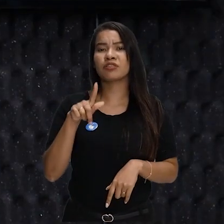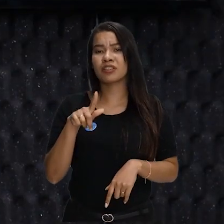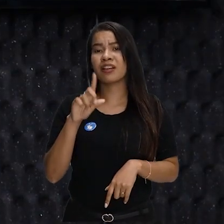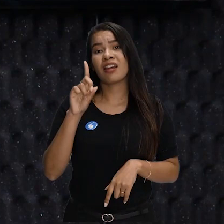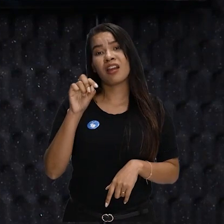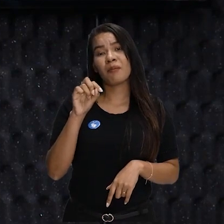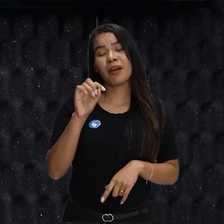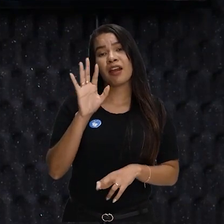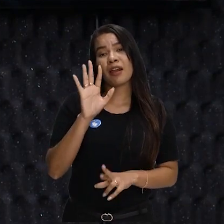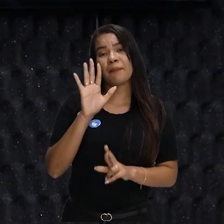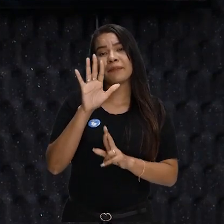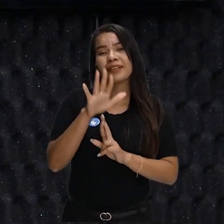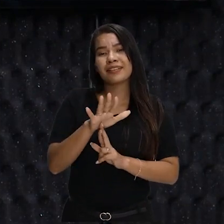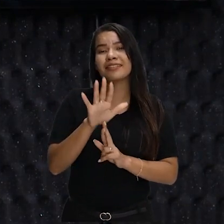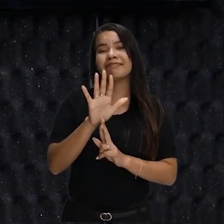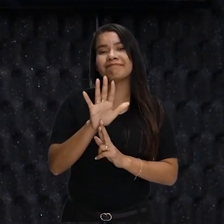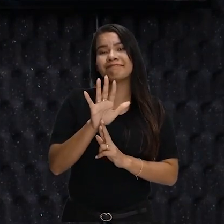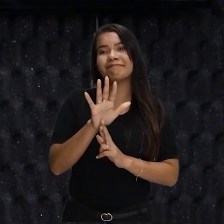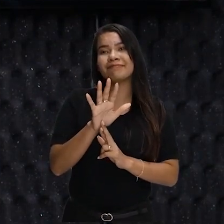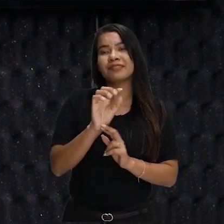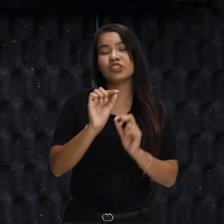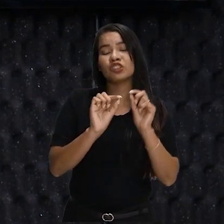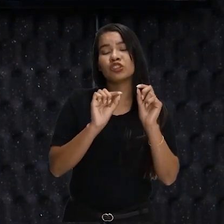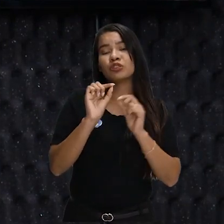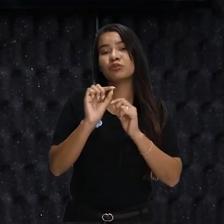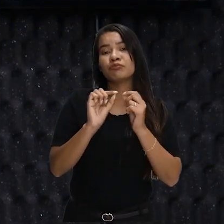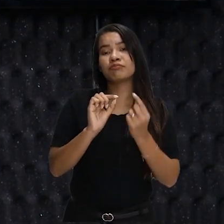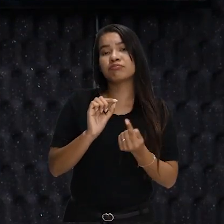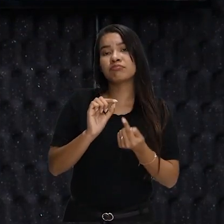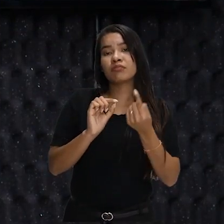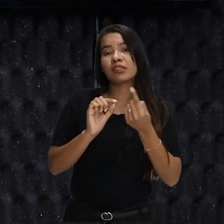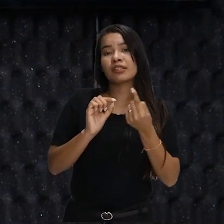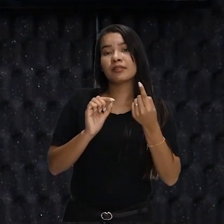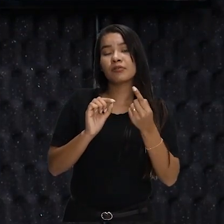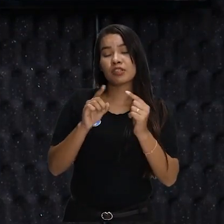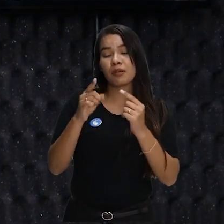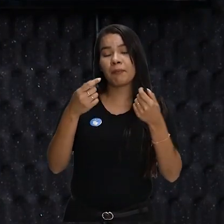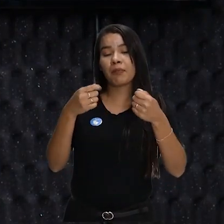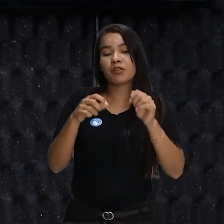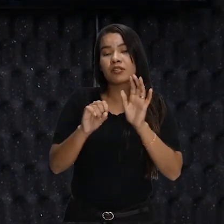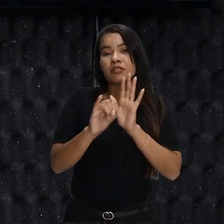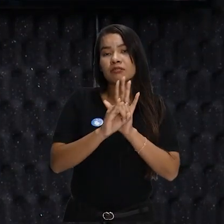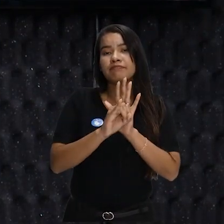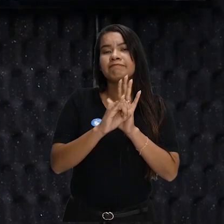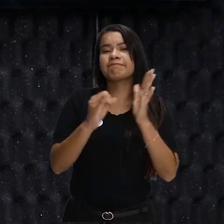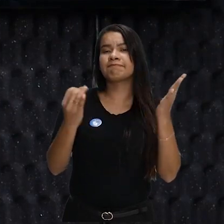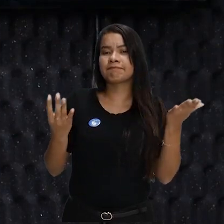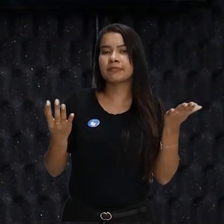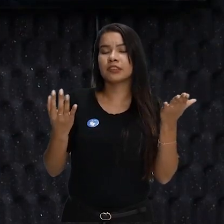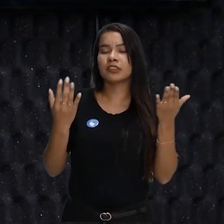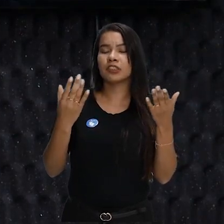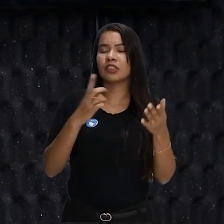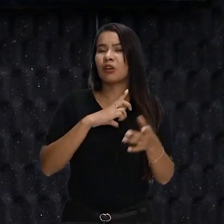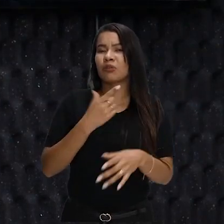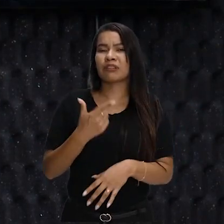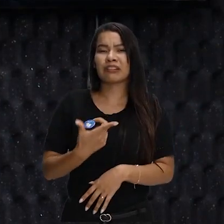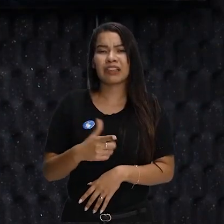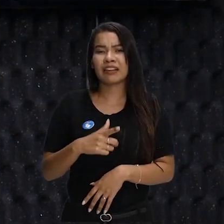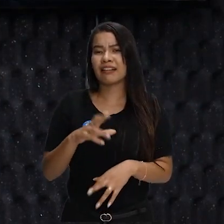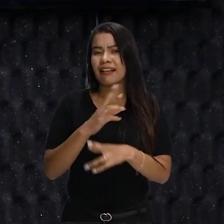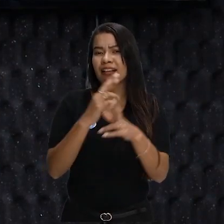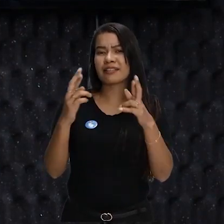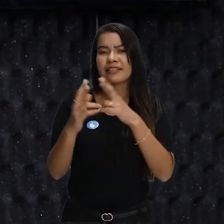ele é uma representação de uma... para você se identificar. Uma identificação não tem a ver com